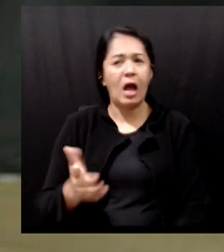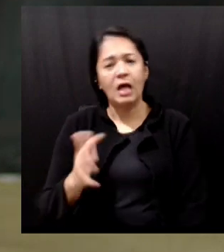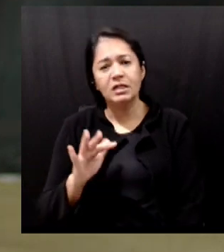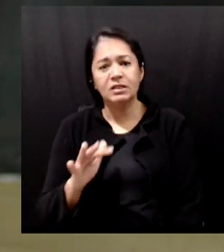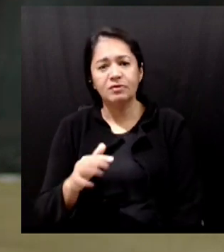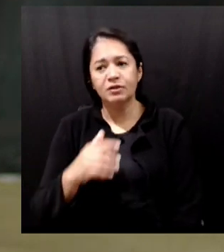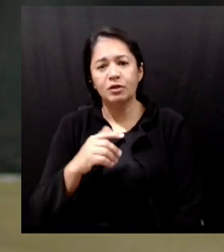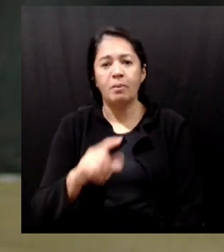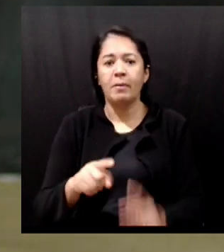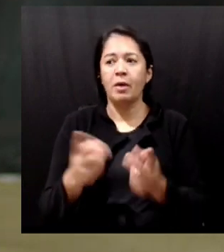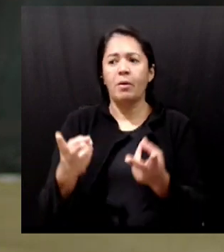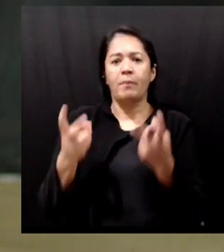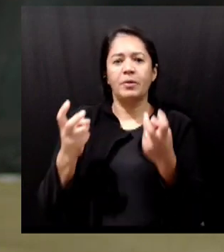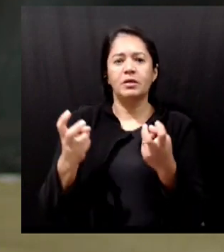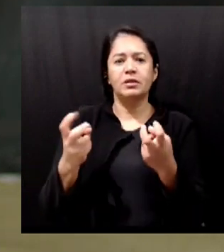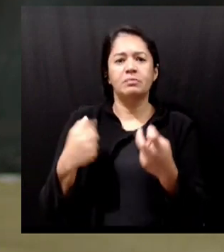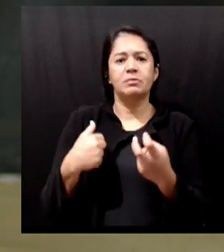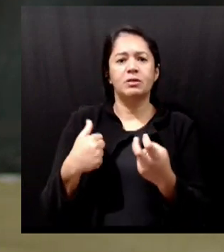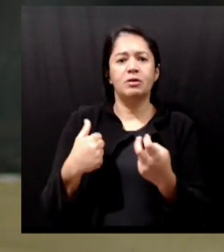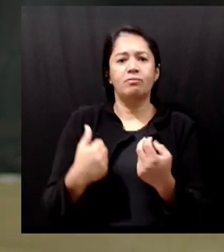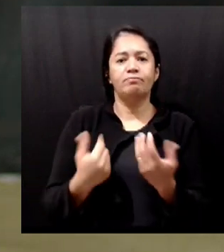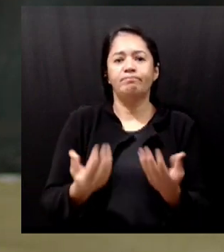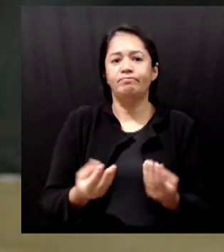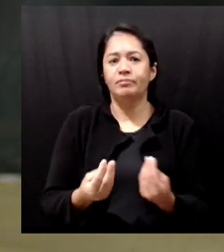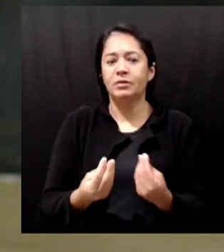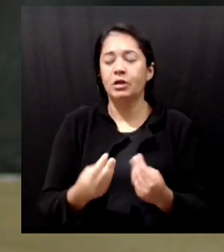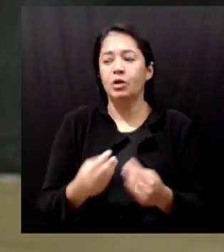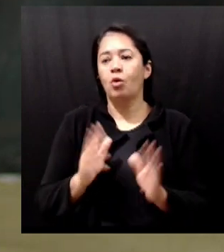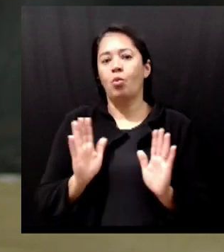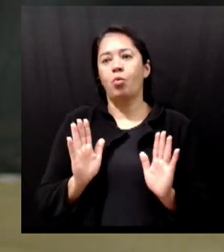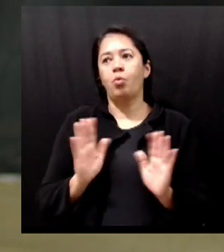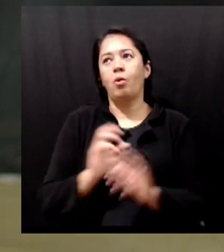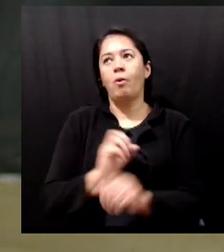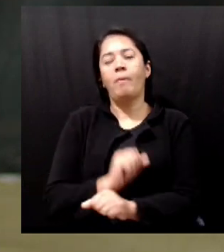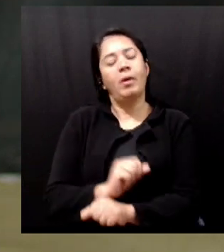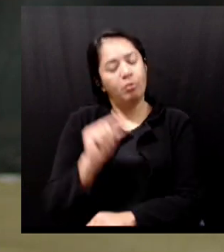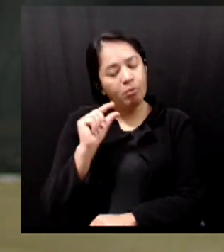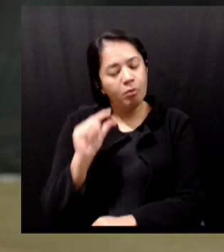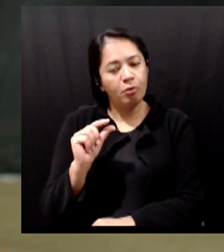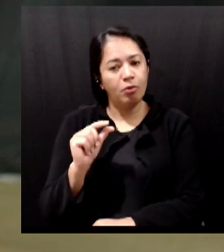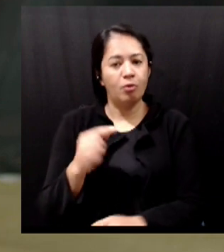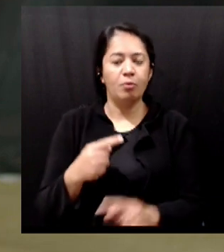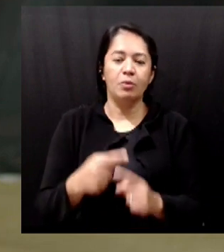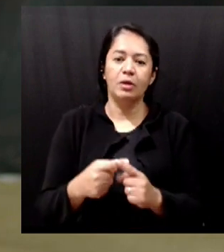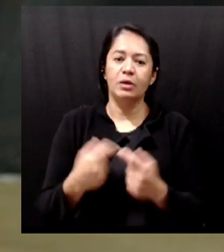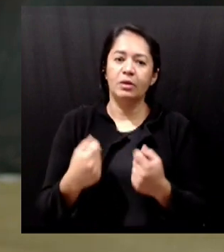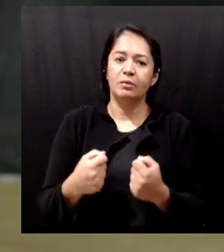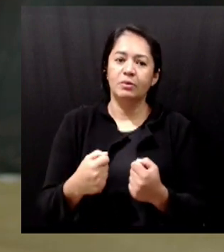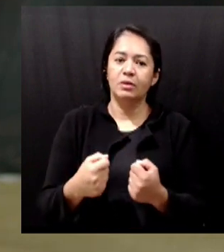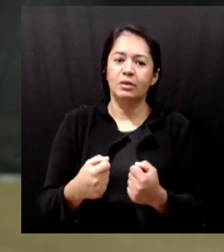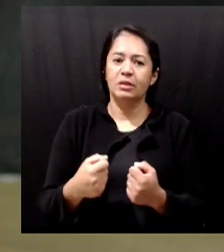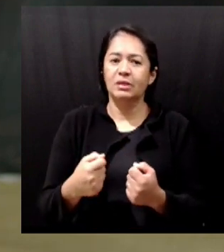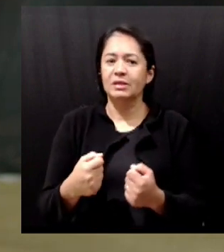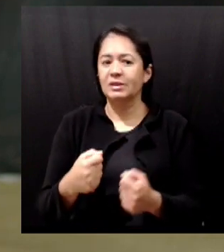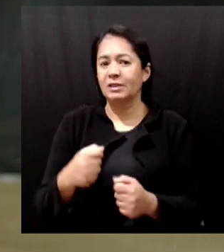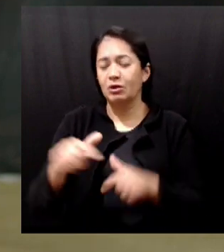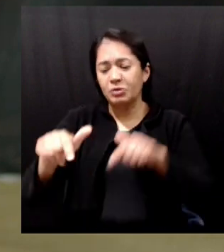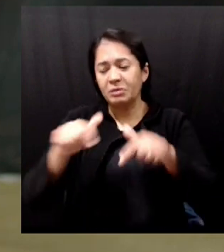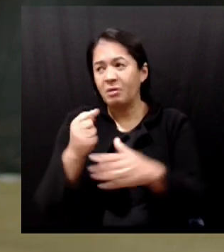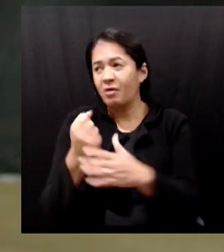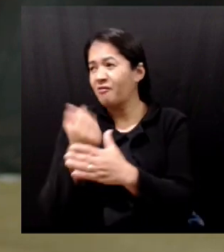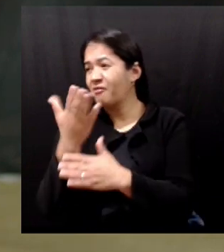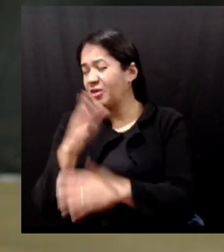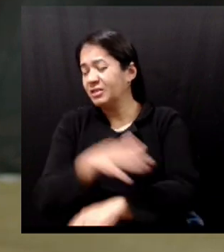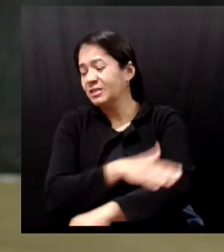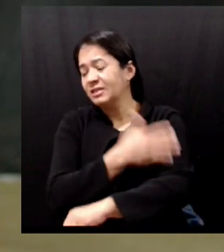estou sendo multitarefas, dou uma pisadinha no freio, né? Mesmo quando dividem as contas ou trabalham fora o dia todo, muitas mulheres ainda são